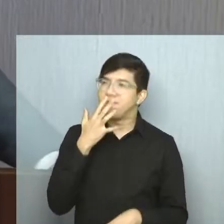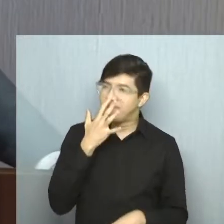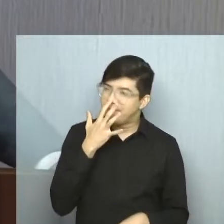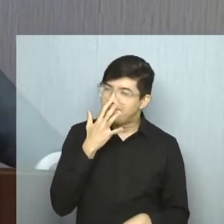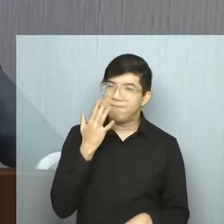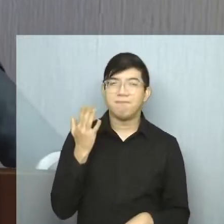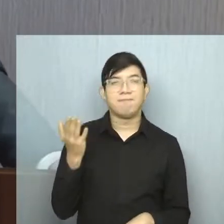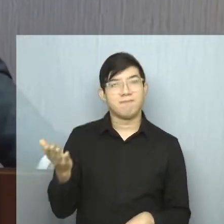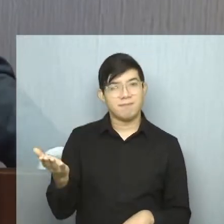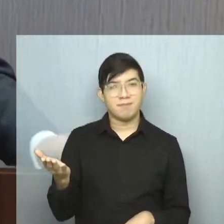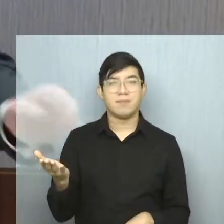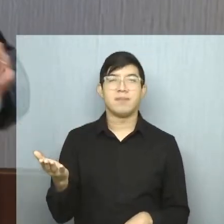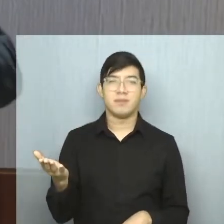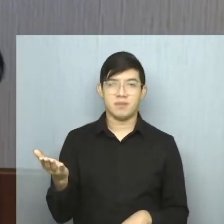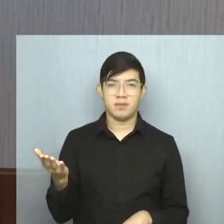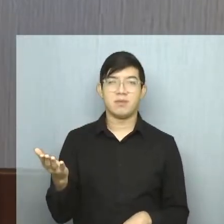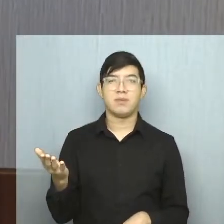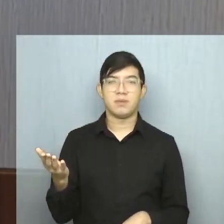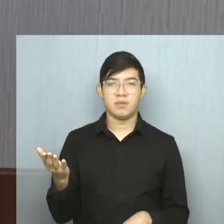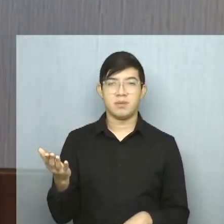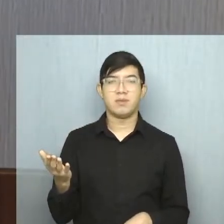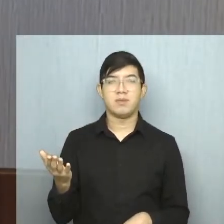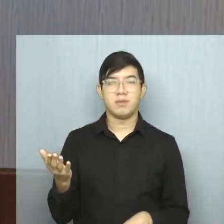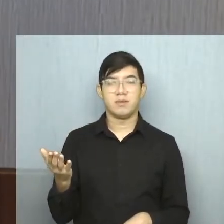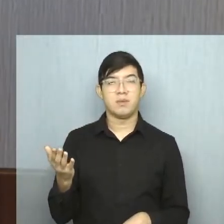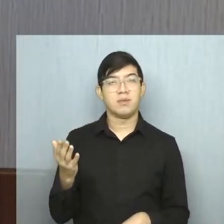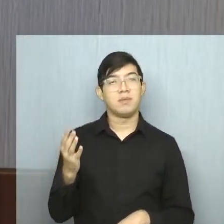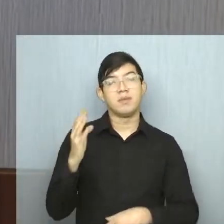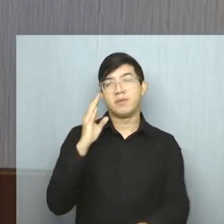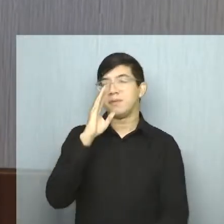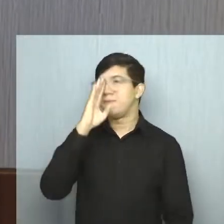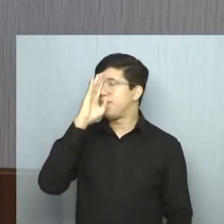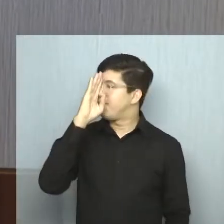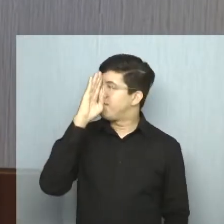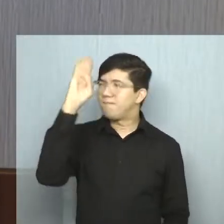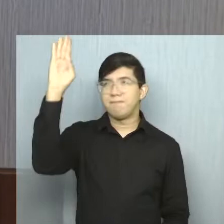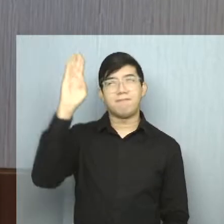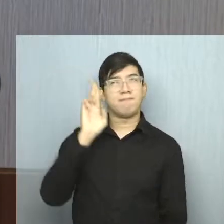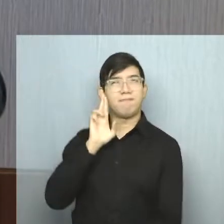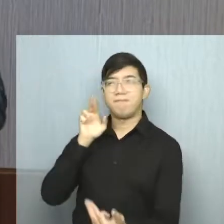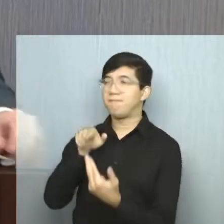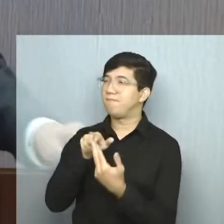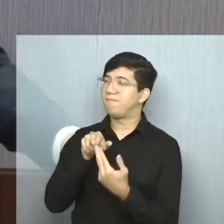que eu tenho para a maior referência política